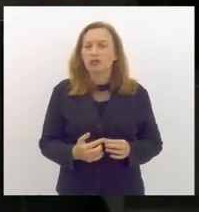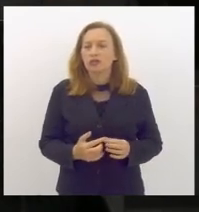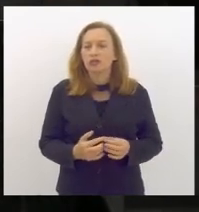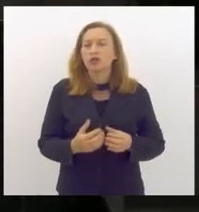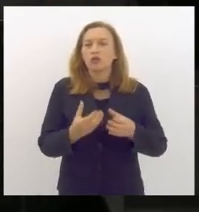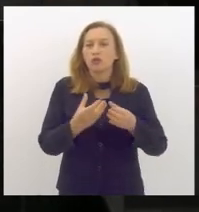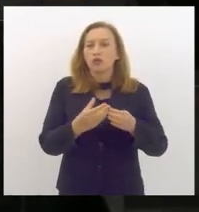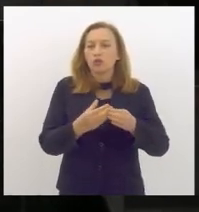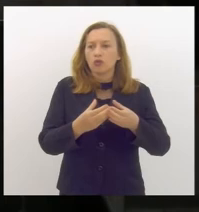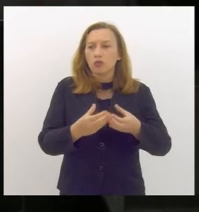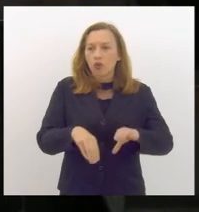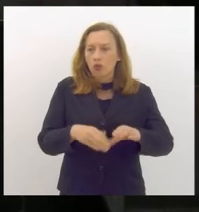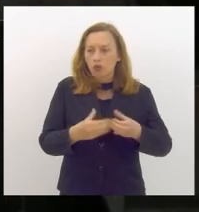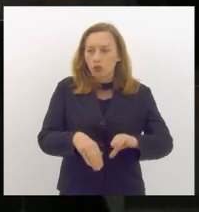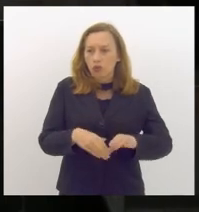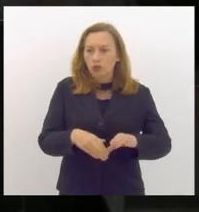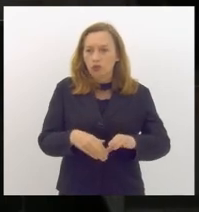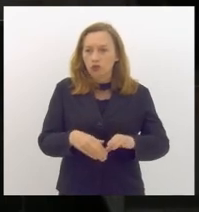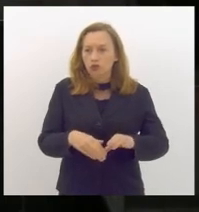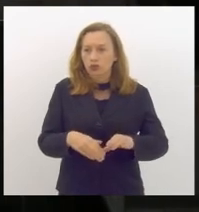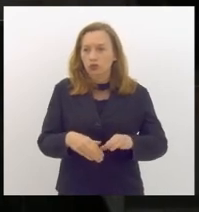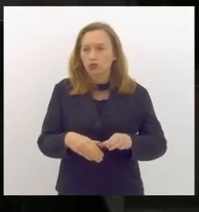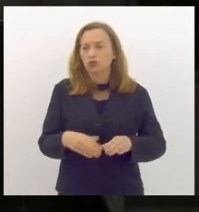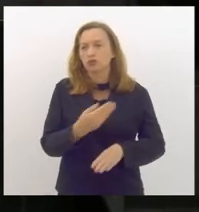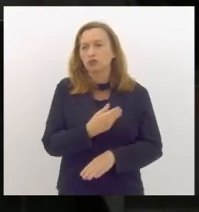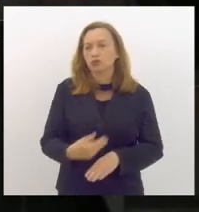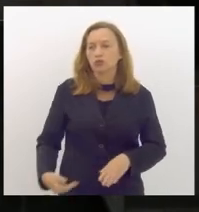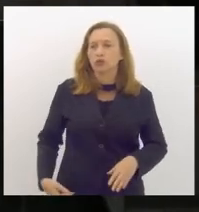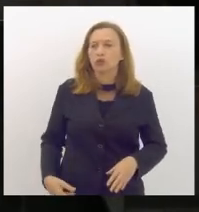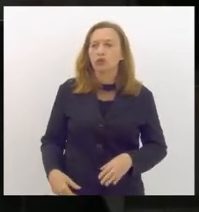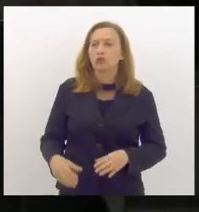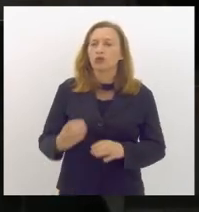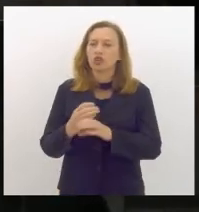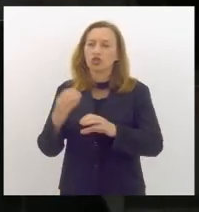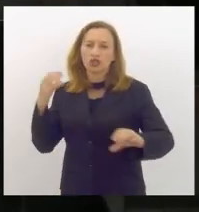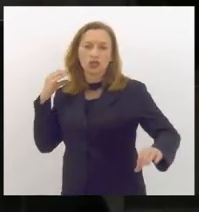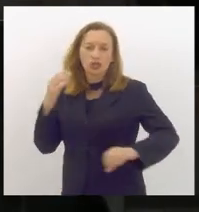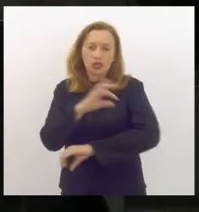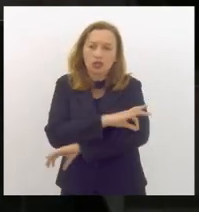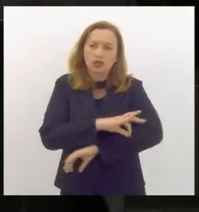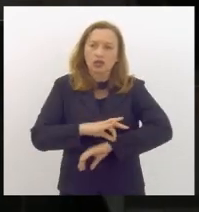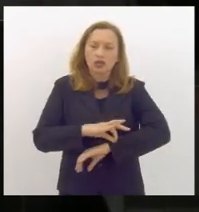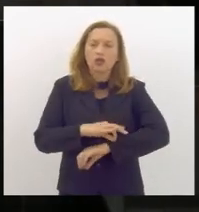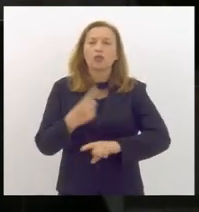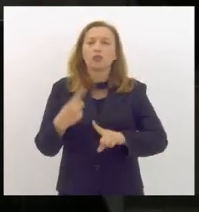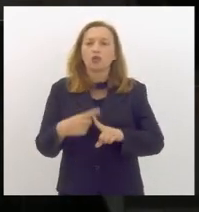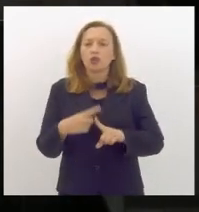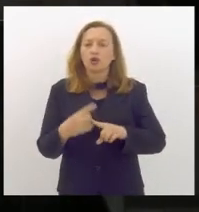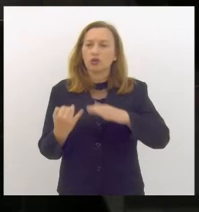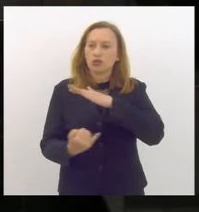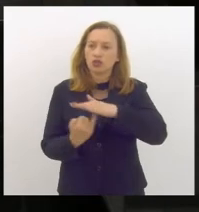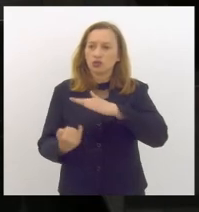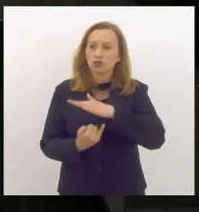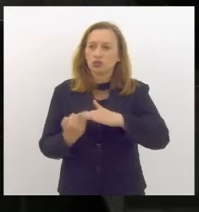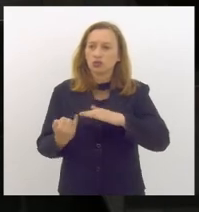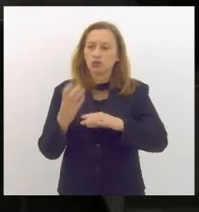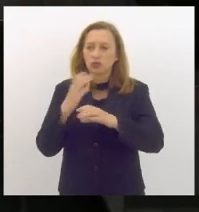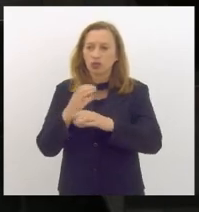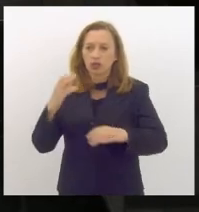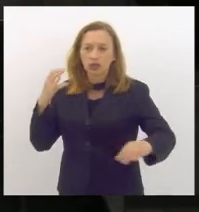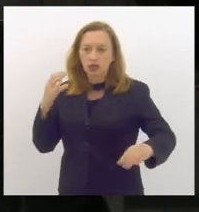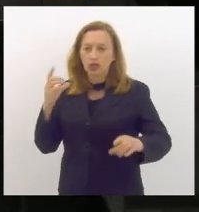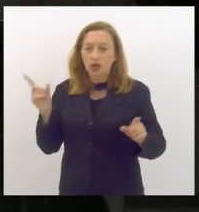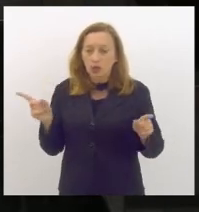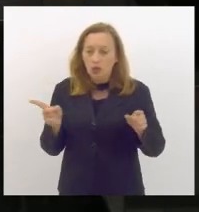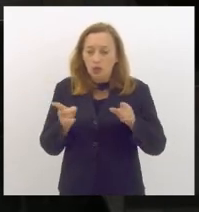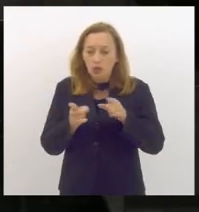concurso público para engenheiros e arquitetos. Porque o Instituto de Engenharia e Arquitetura está cada vez